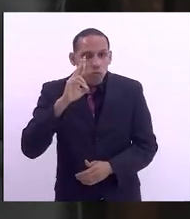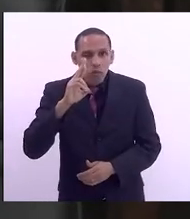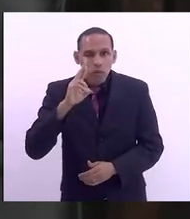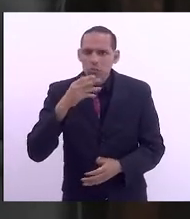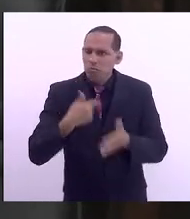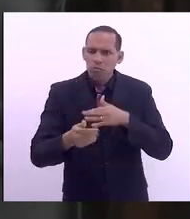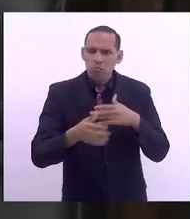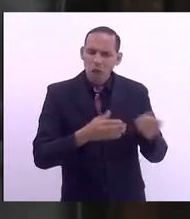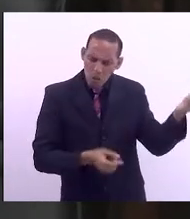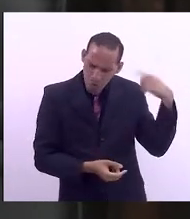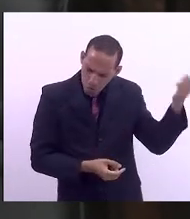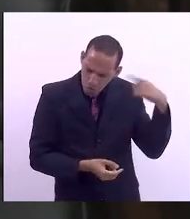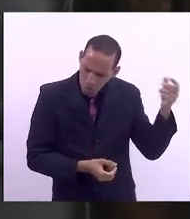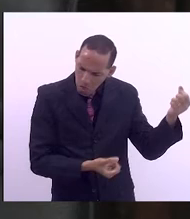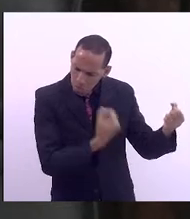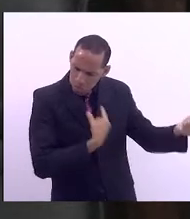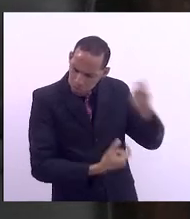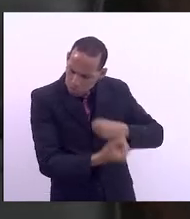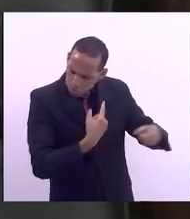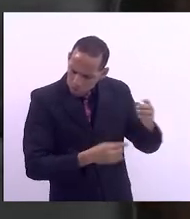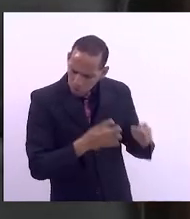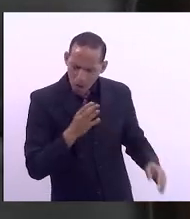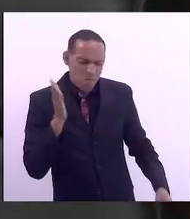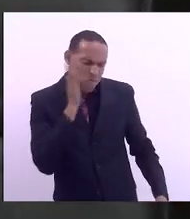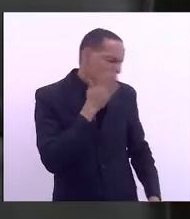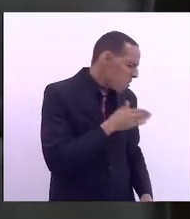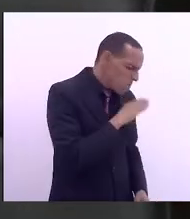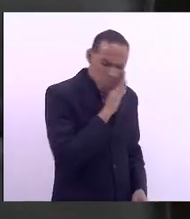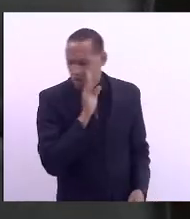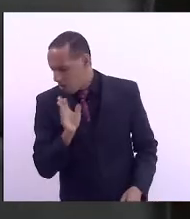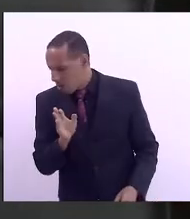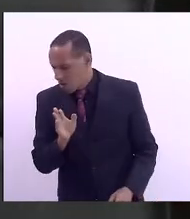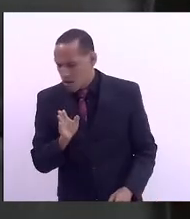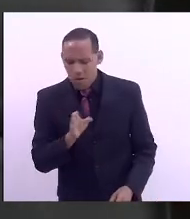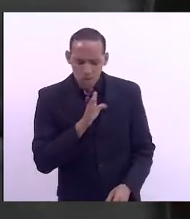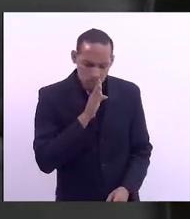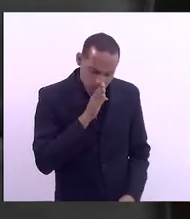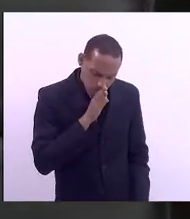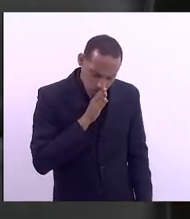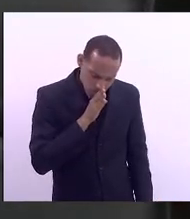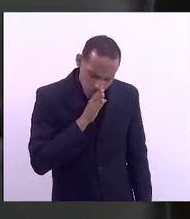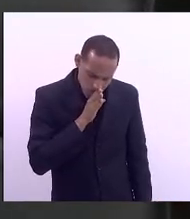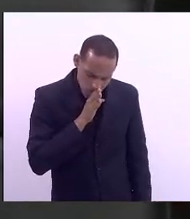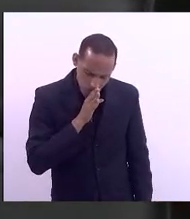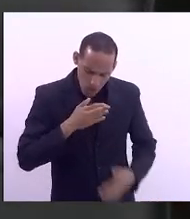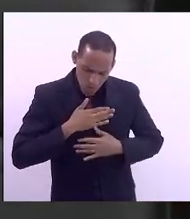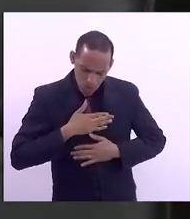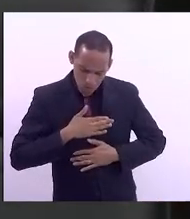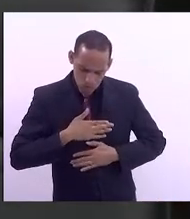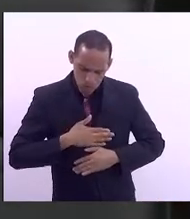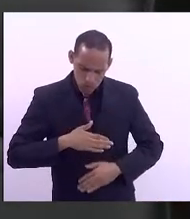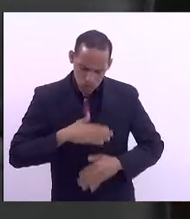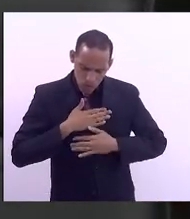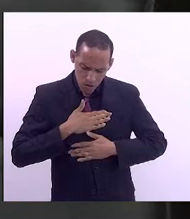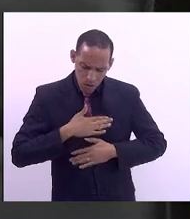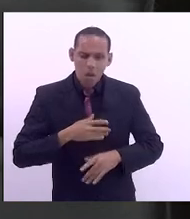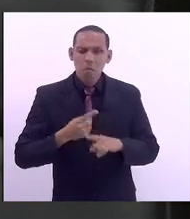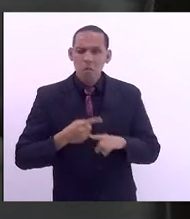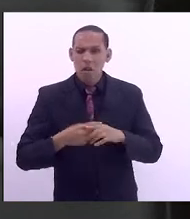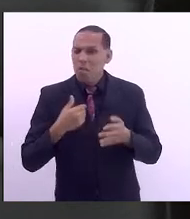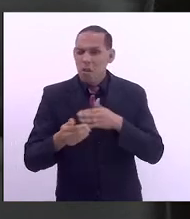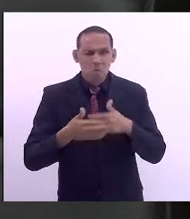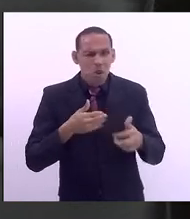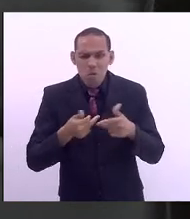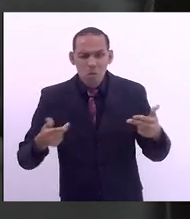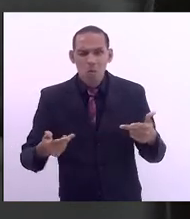fale, se ele te xingar de verme, se ele der na sua cara, você fica quieto, fica calmo, meu filho, porque qualquer coisa,